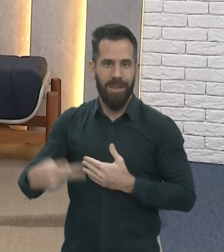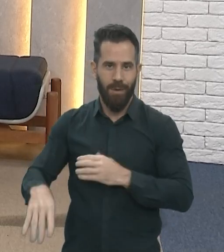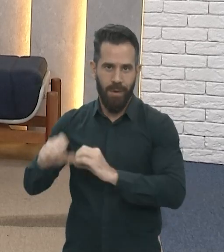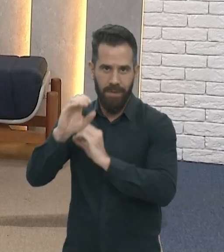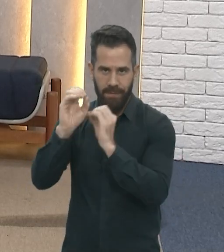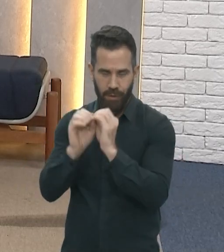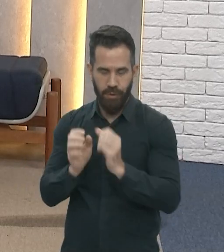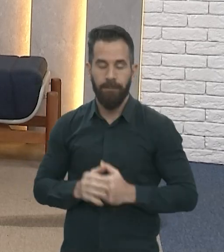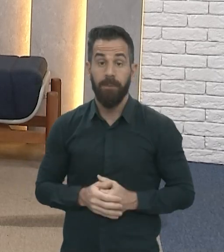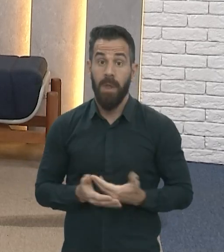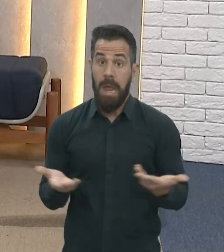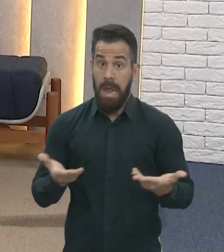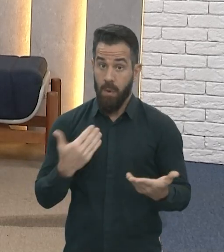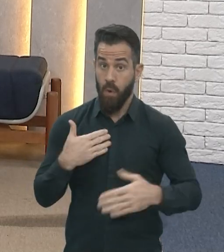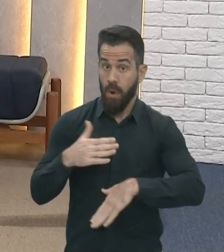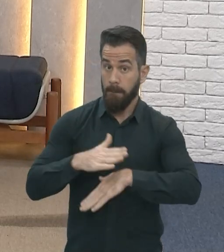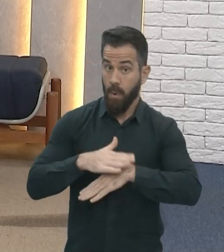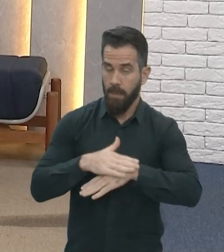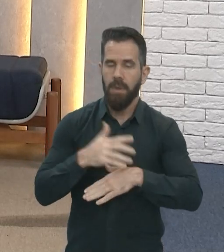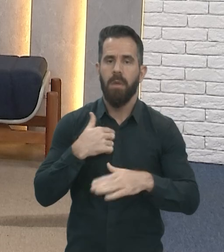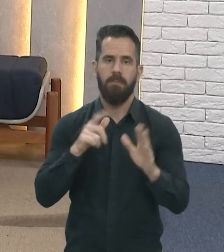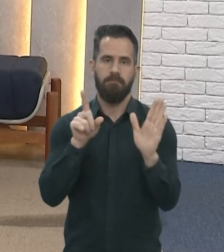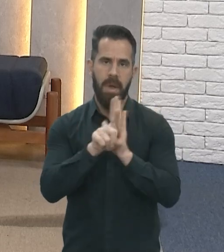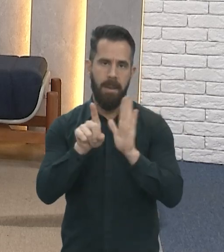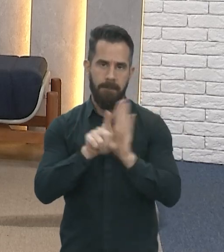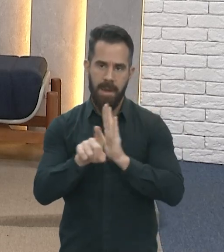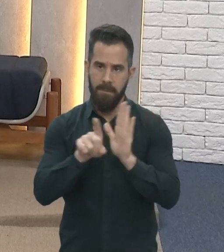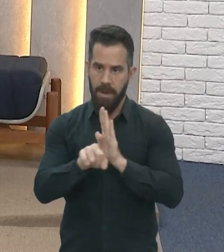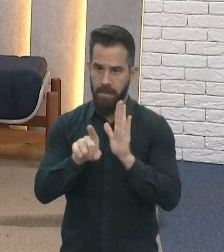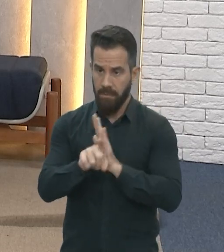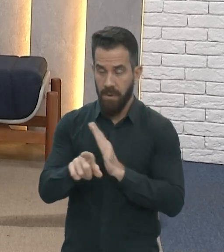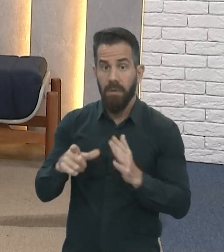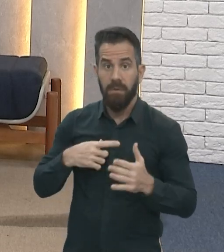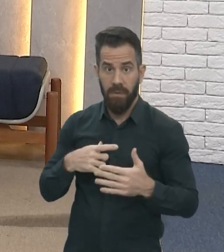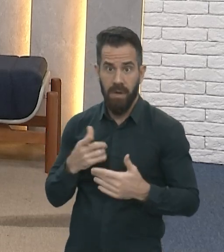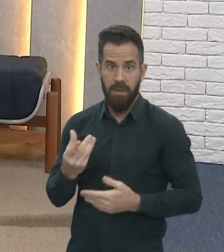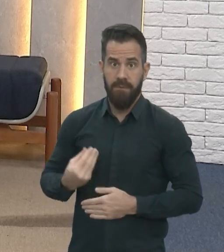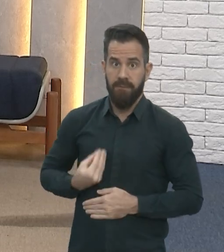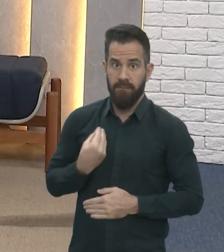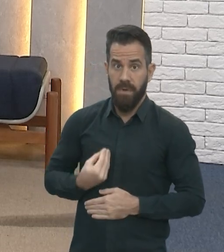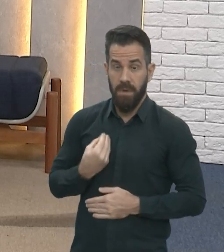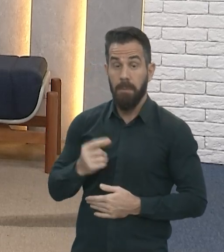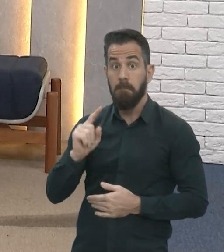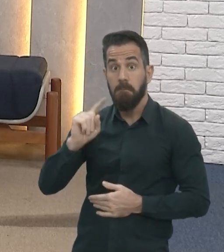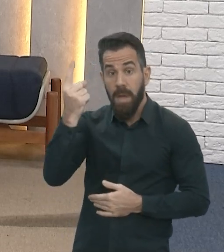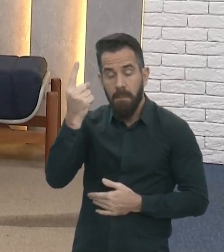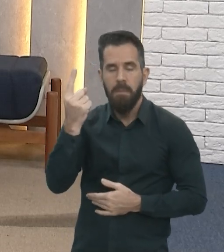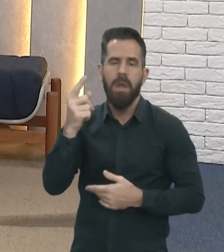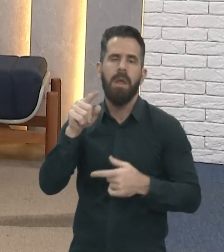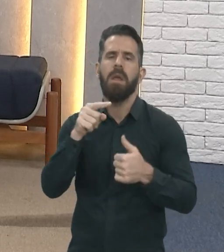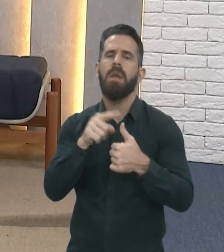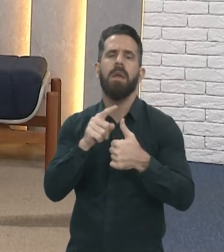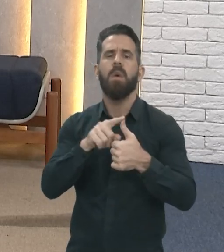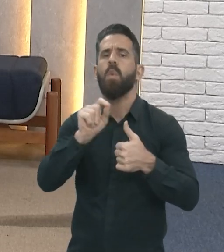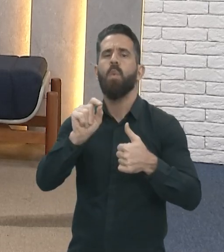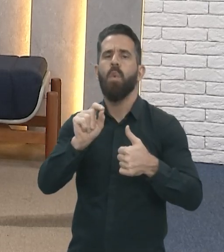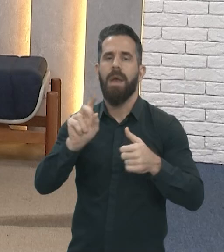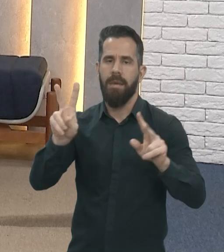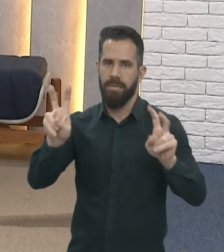perguntas. Nesse primeiro momento, nós temos então, vamos começar a nossa sabatina falando sobre educação.